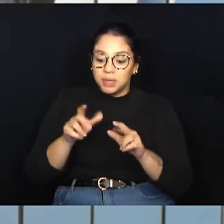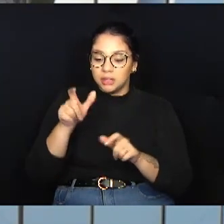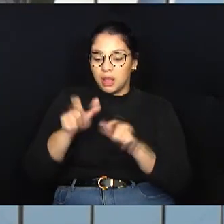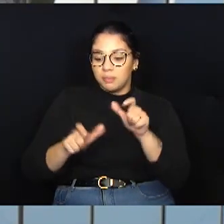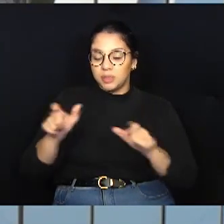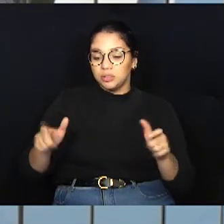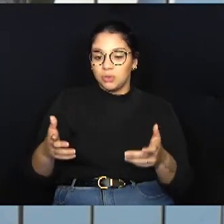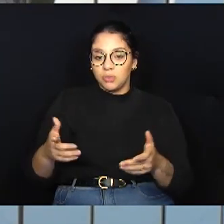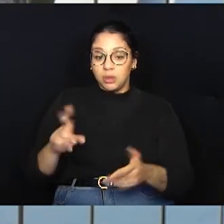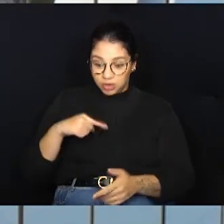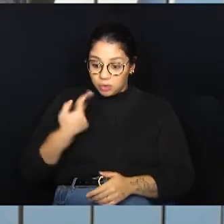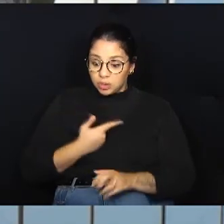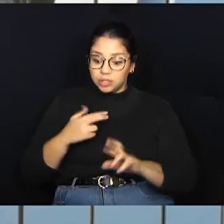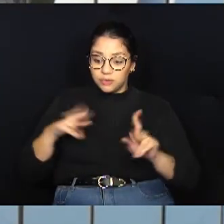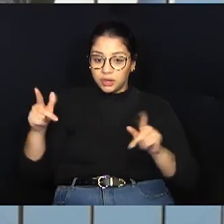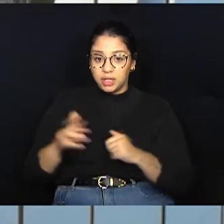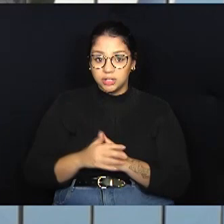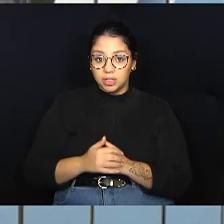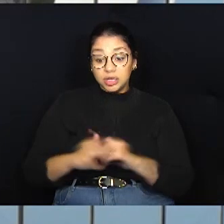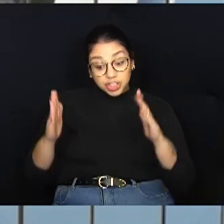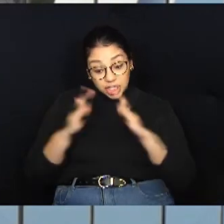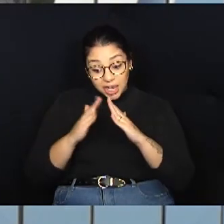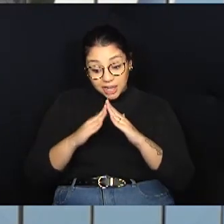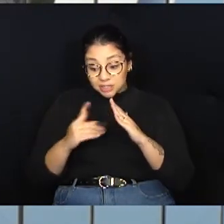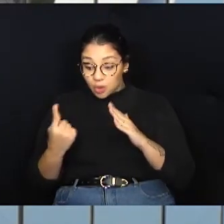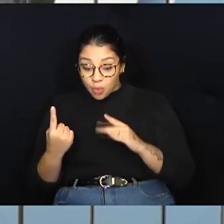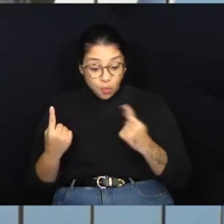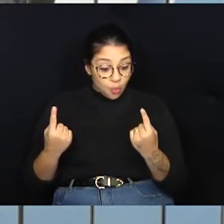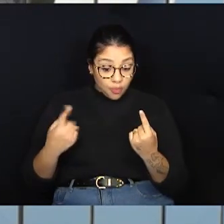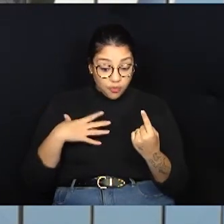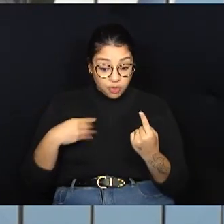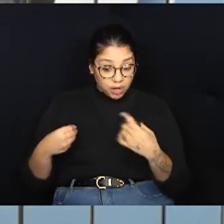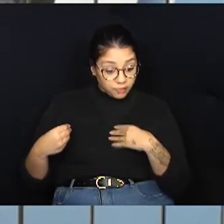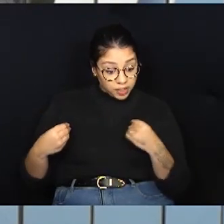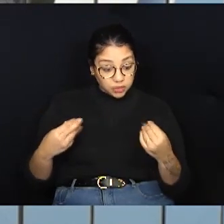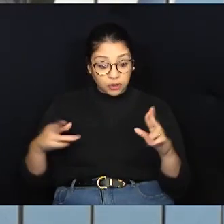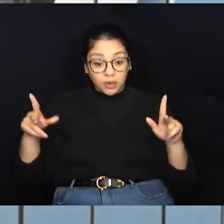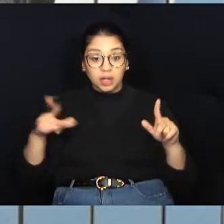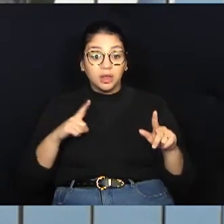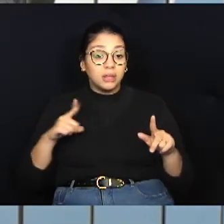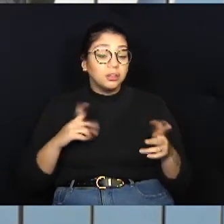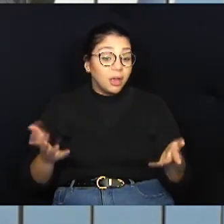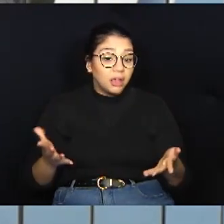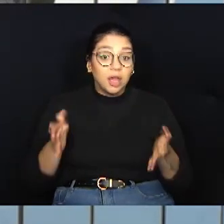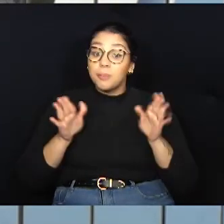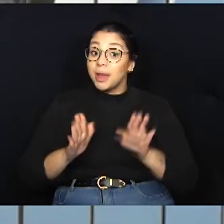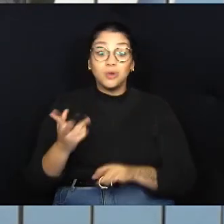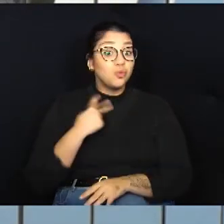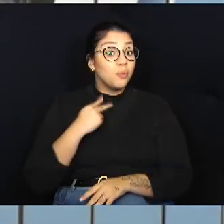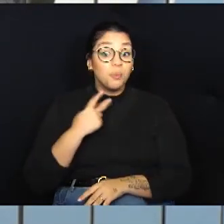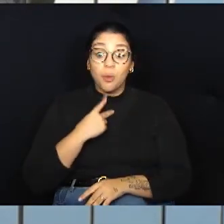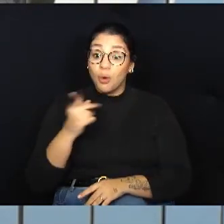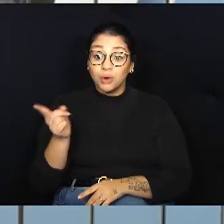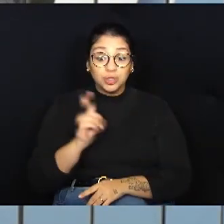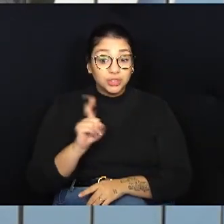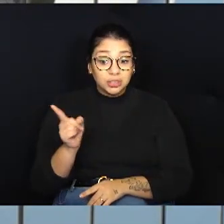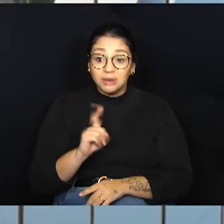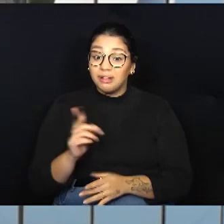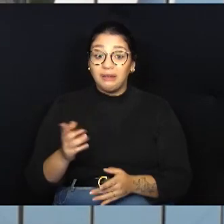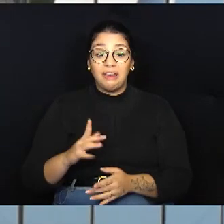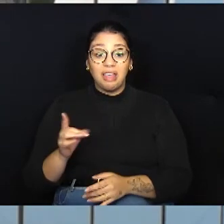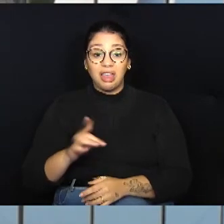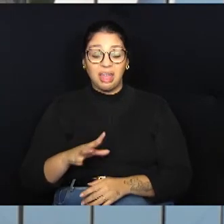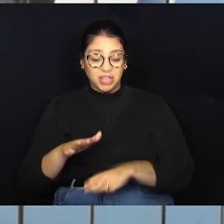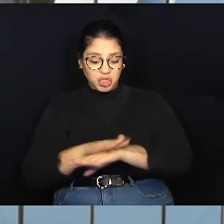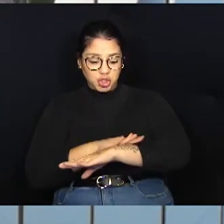Até na casa da gente, um filho é diferente do outro. Todos nós temos nossas diferenças. Mas isso não pode ser motivo de cor de